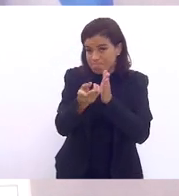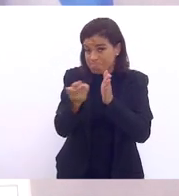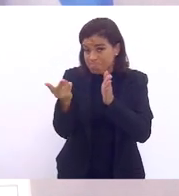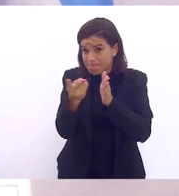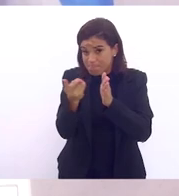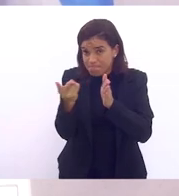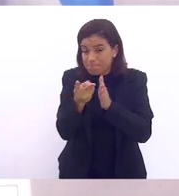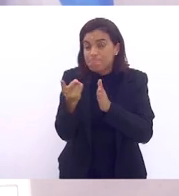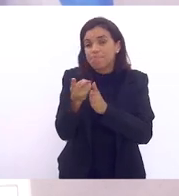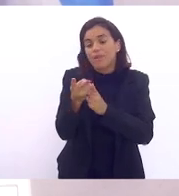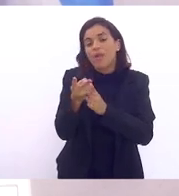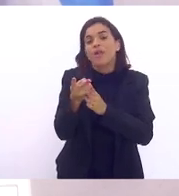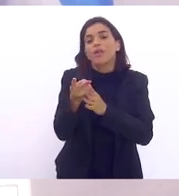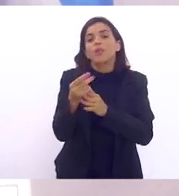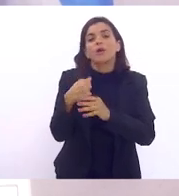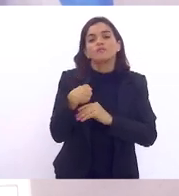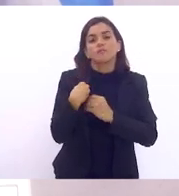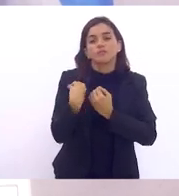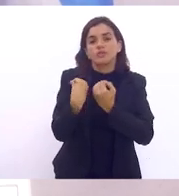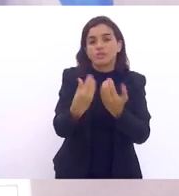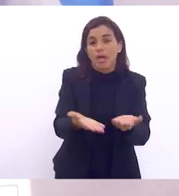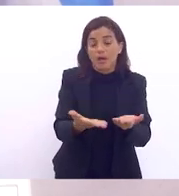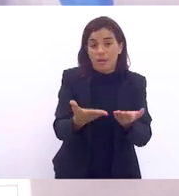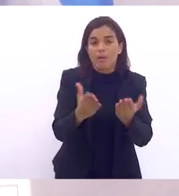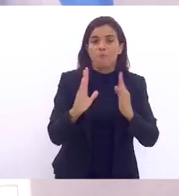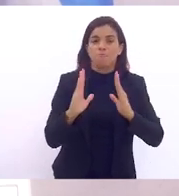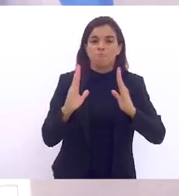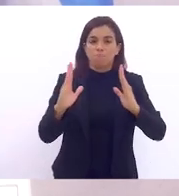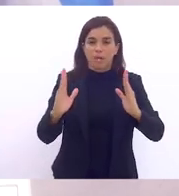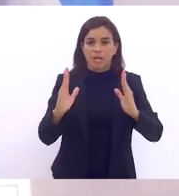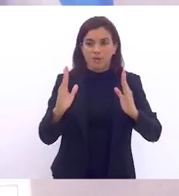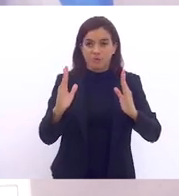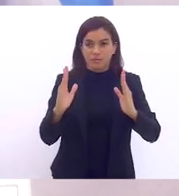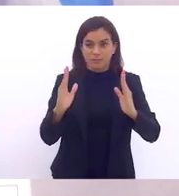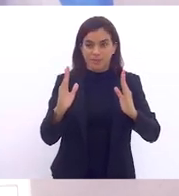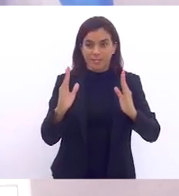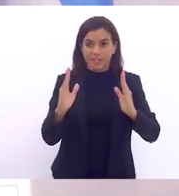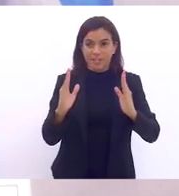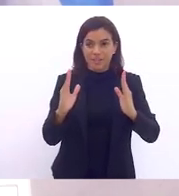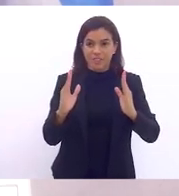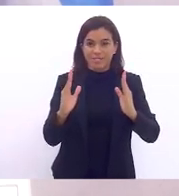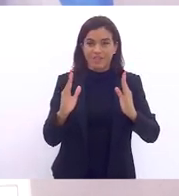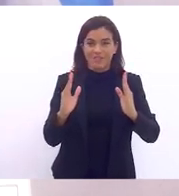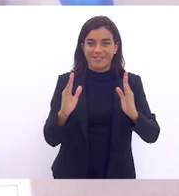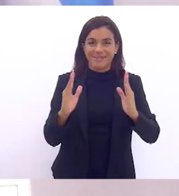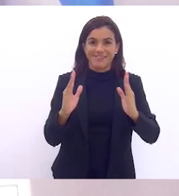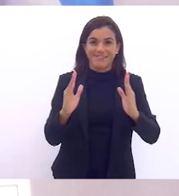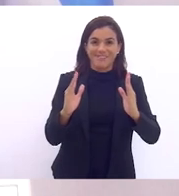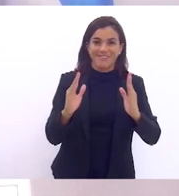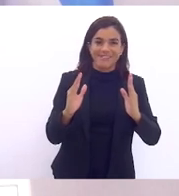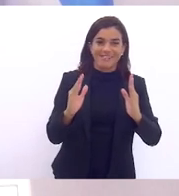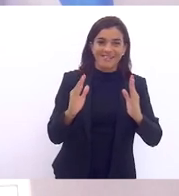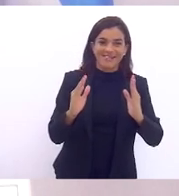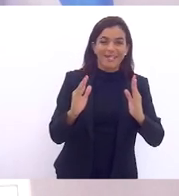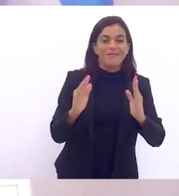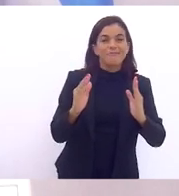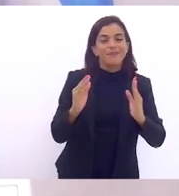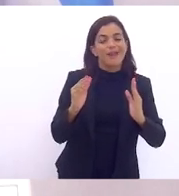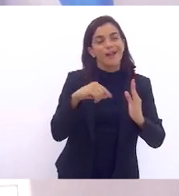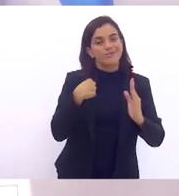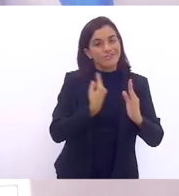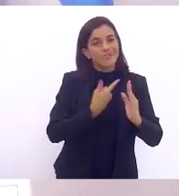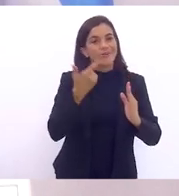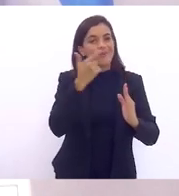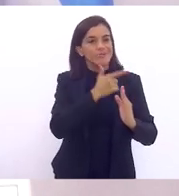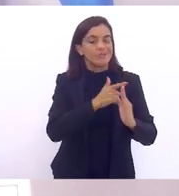vamos estabelecer um prazo acho que a gente vai estabelecer um prazo pra gente poder obter